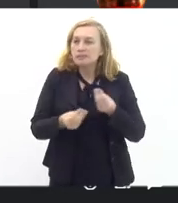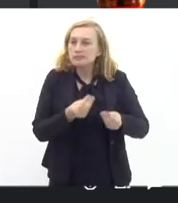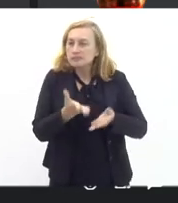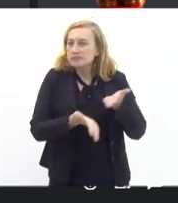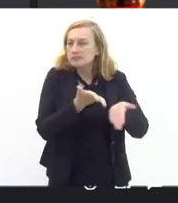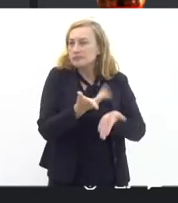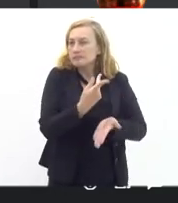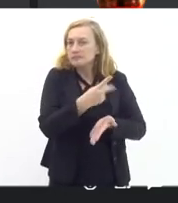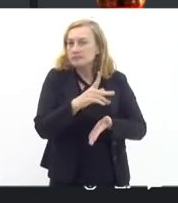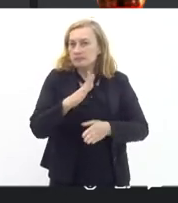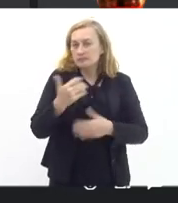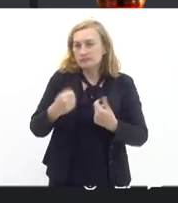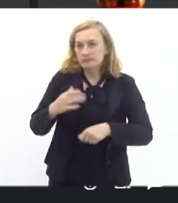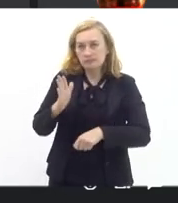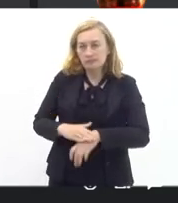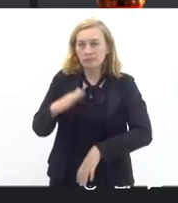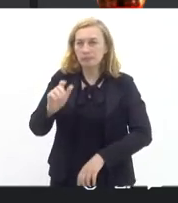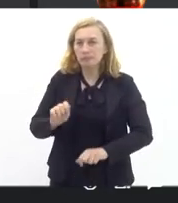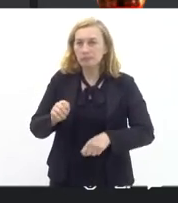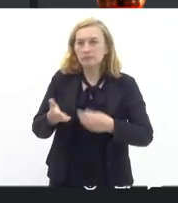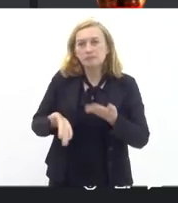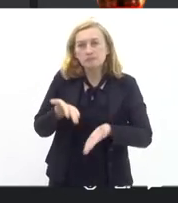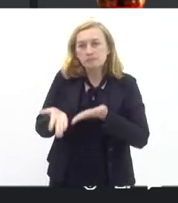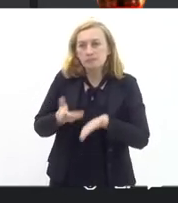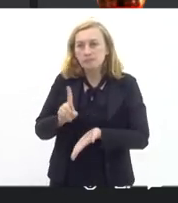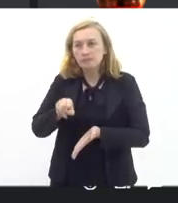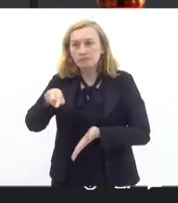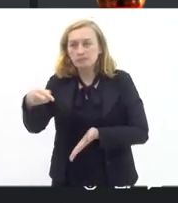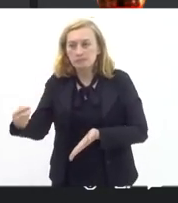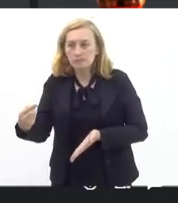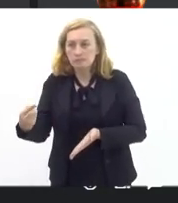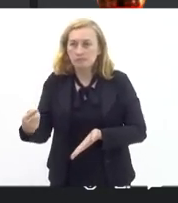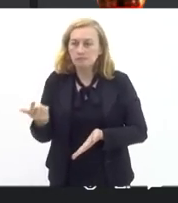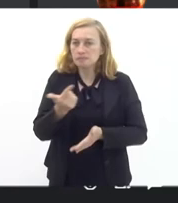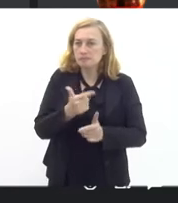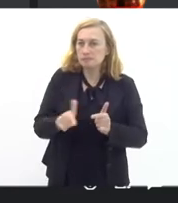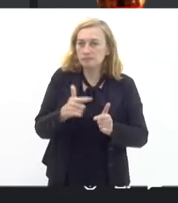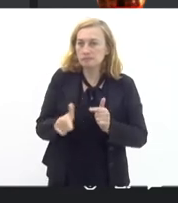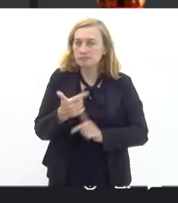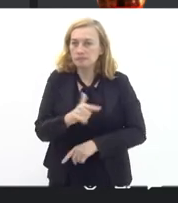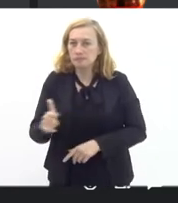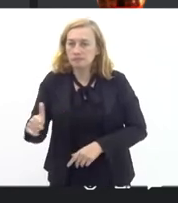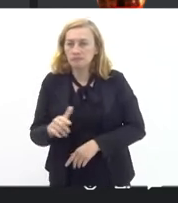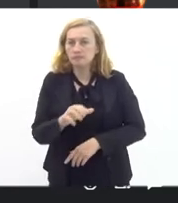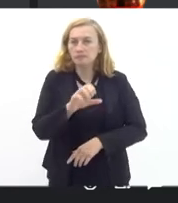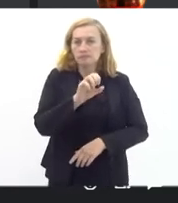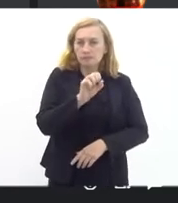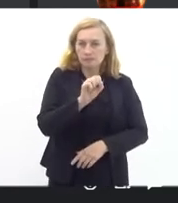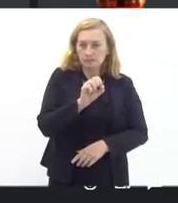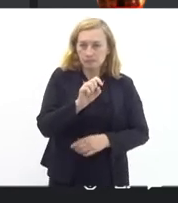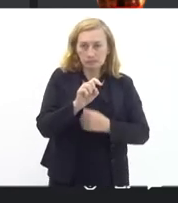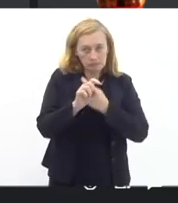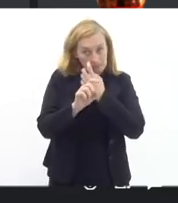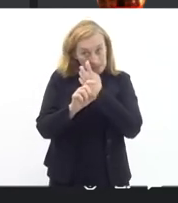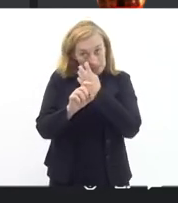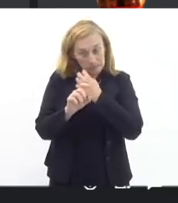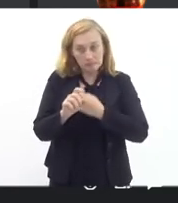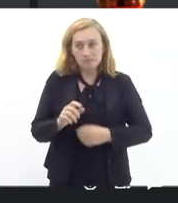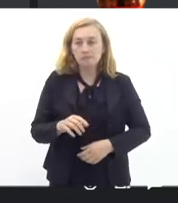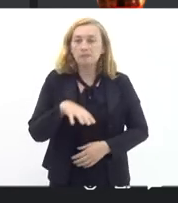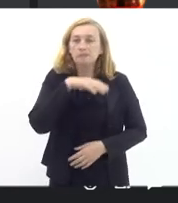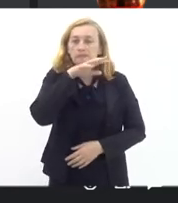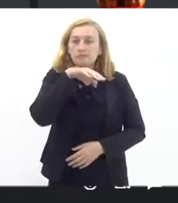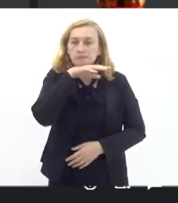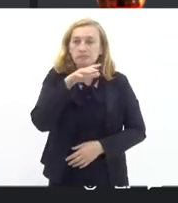colônia que não têm esse problema. Ele está muito mais suscetível a zoonoses, como a esporotricose, por exemplo. E um animal